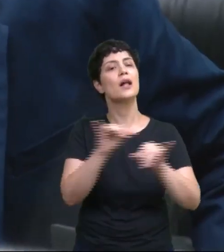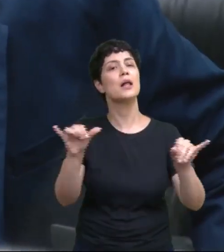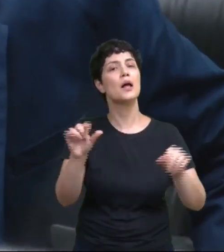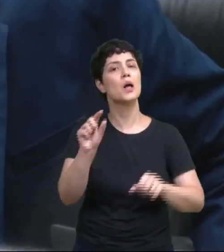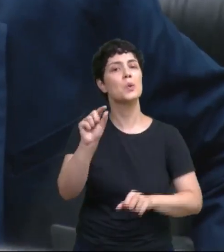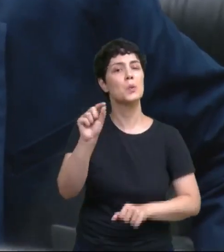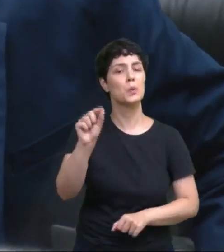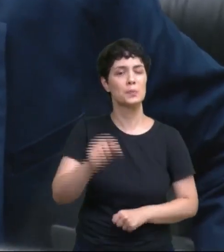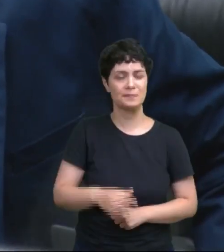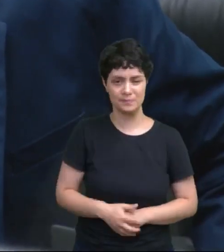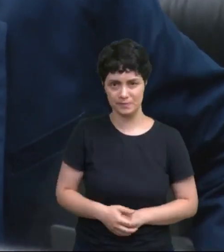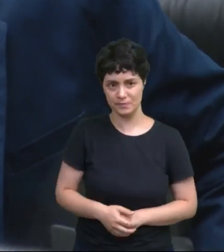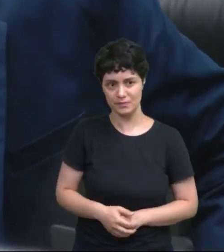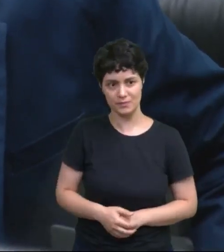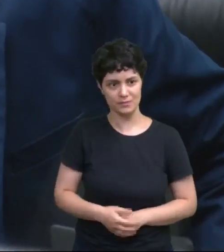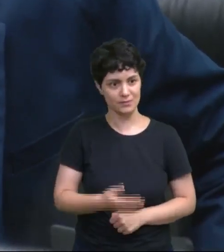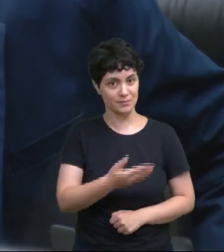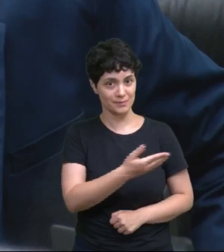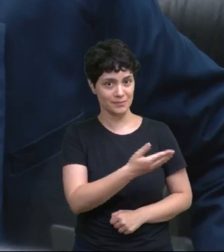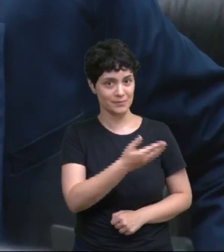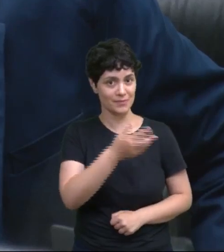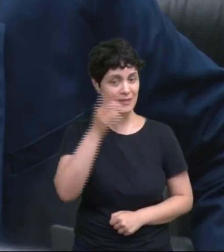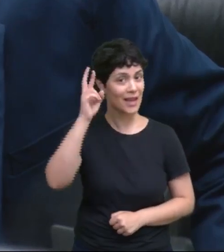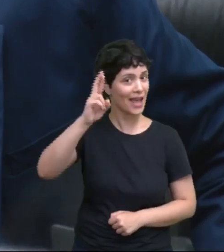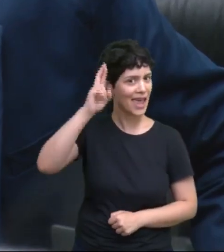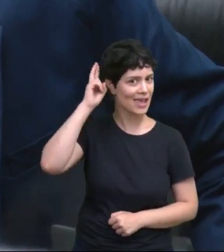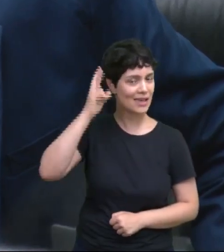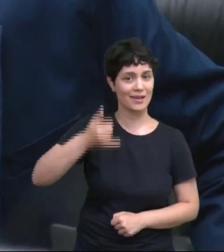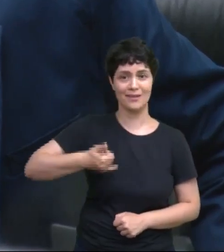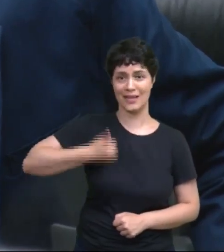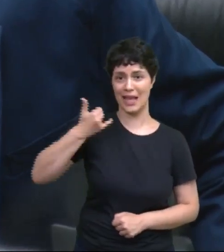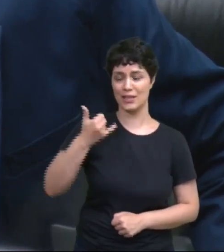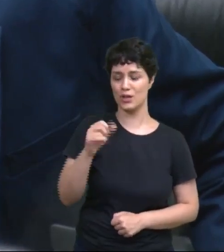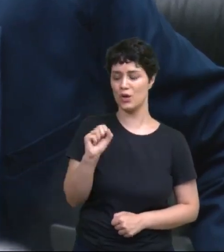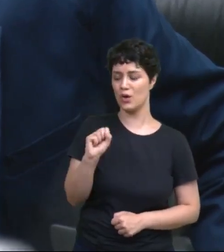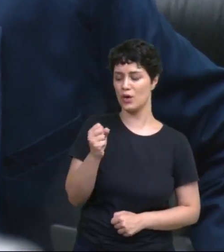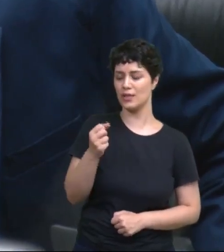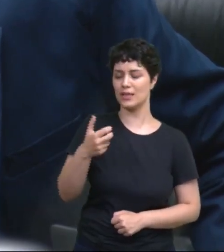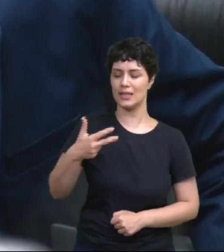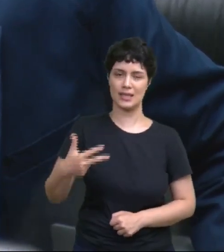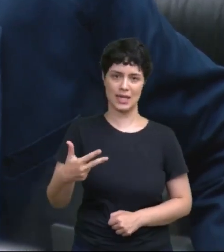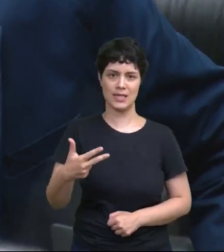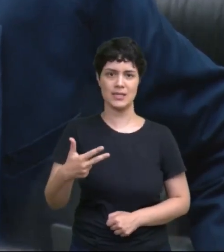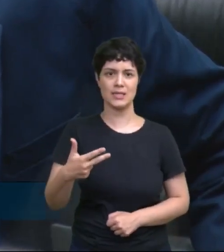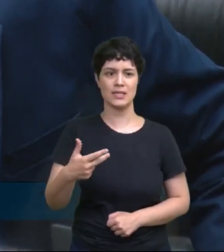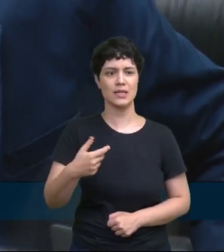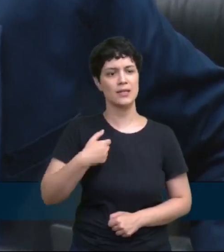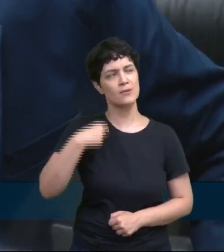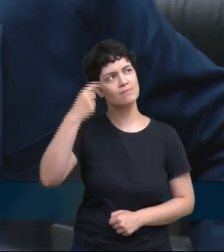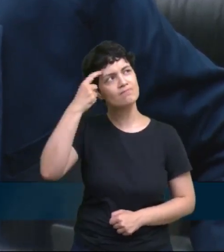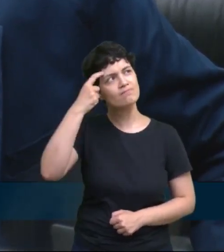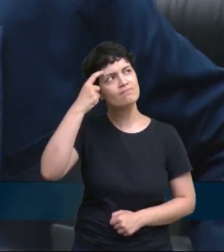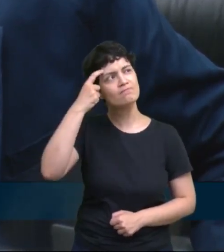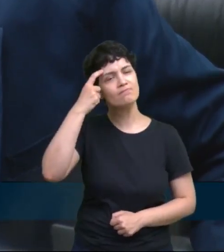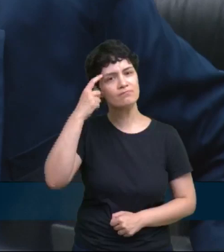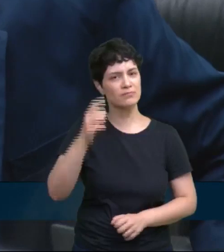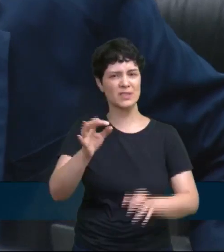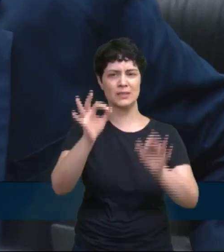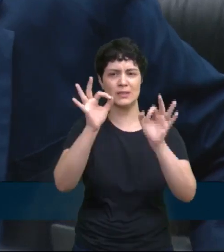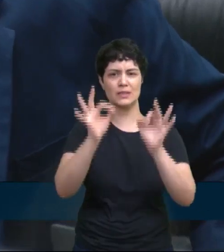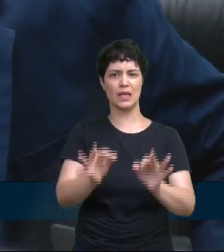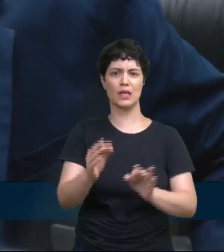Quando o Requião completa 83 anos, eu penso que é muito digno da sua